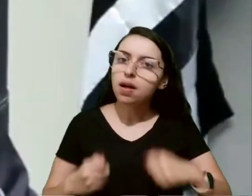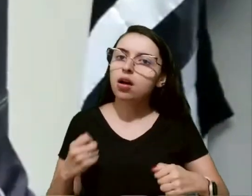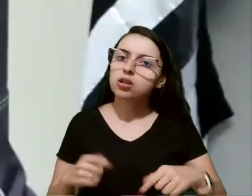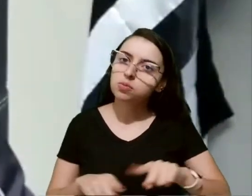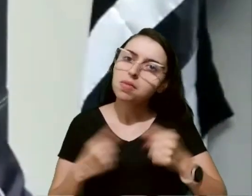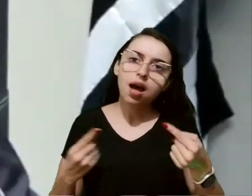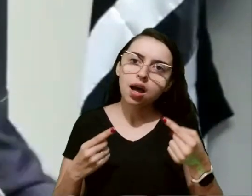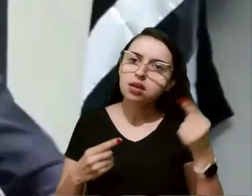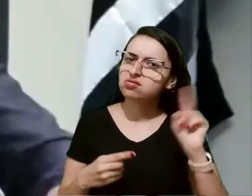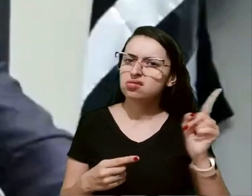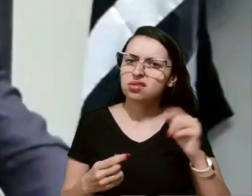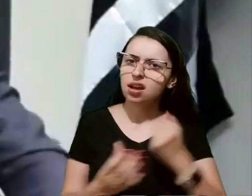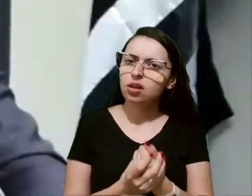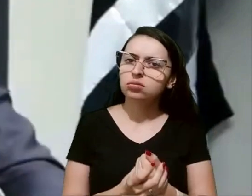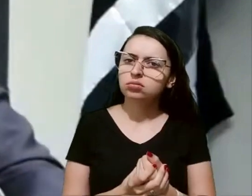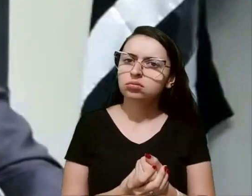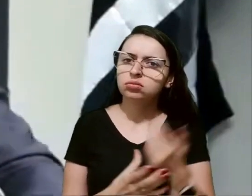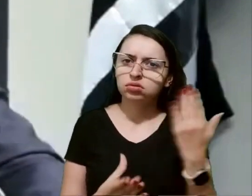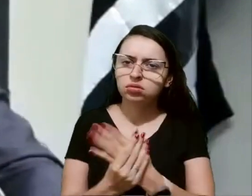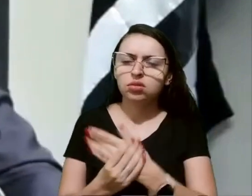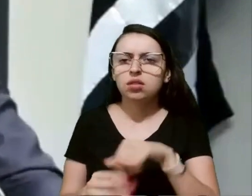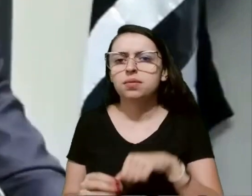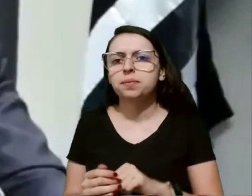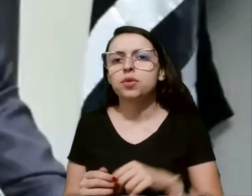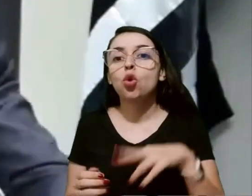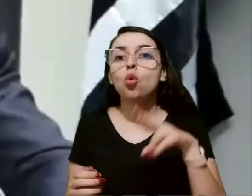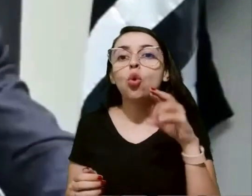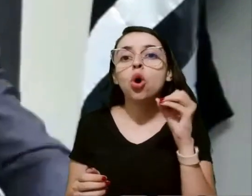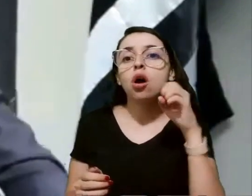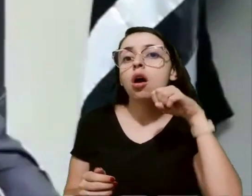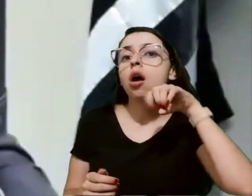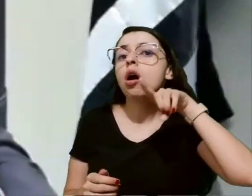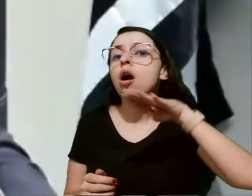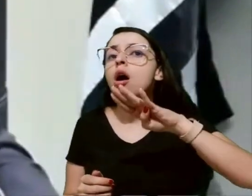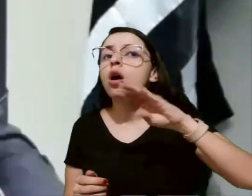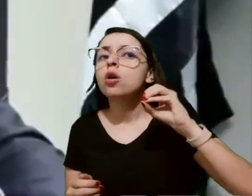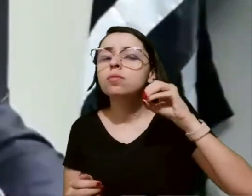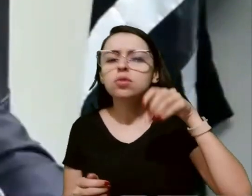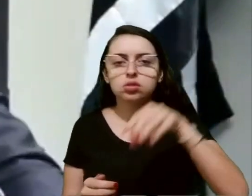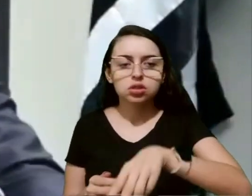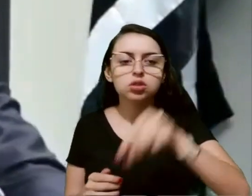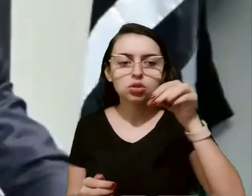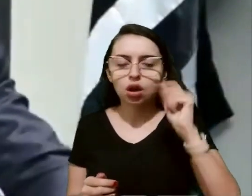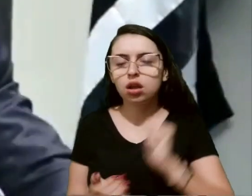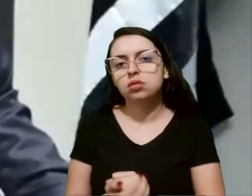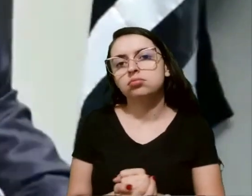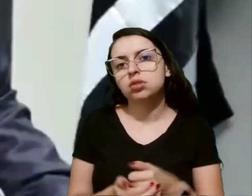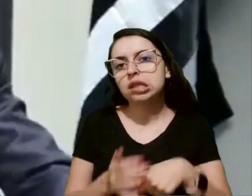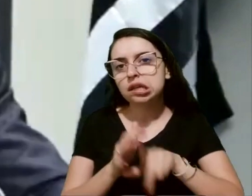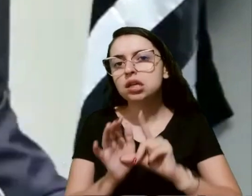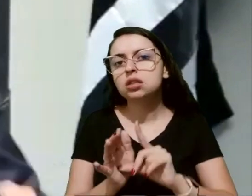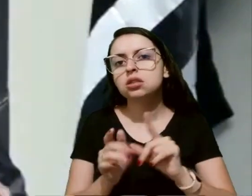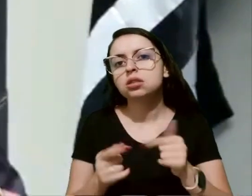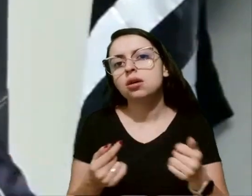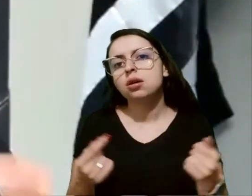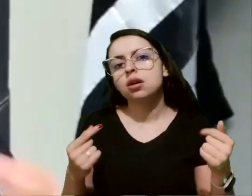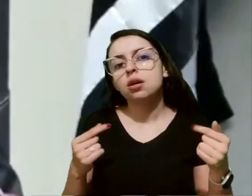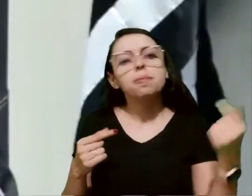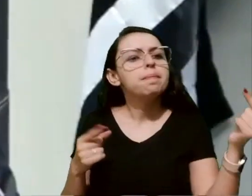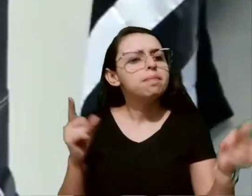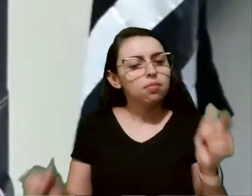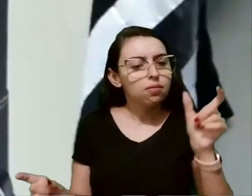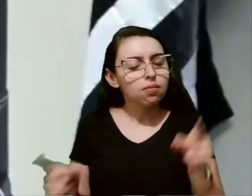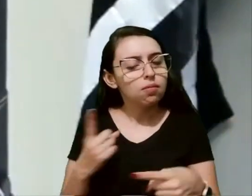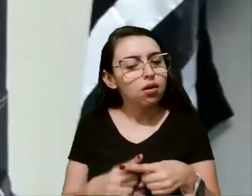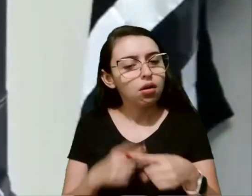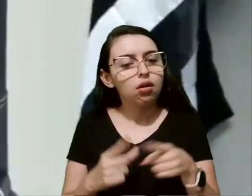Não deveria existir por quê? Porque se o robô consegue decidir, o caso é modelável. Se o caso é modelável, a decisão é antecipável. Se a decisão é antecipável, você fala, por que as partes não entraram